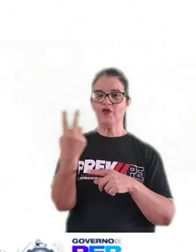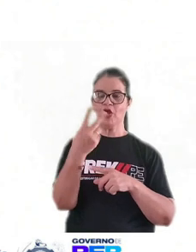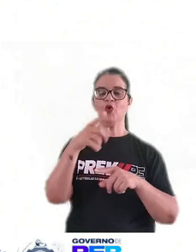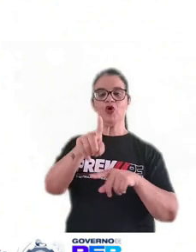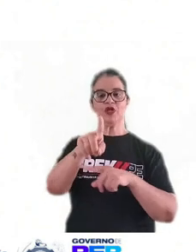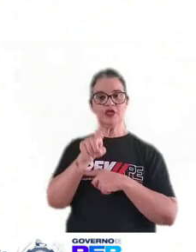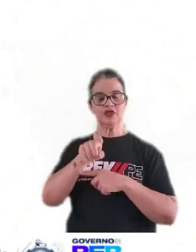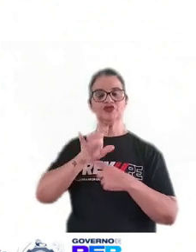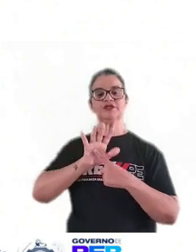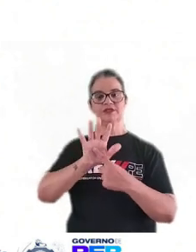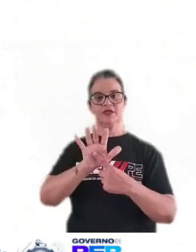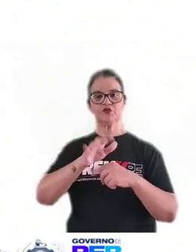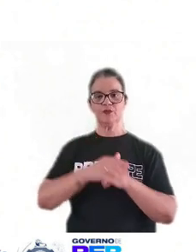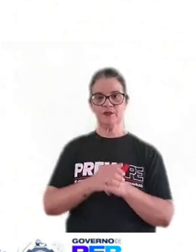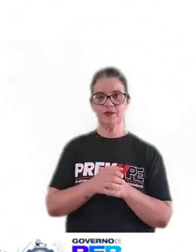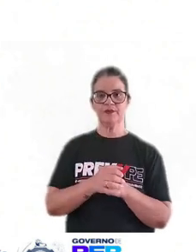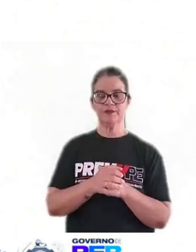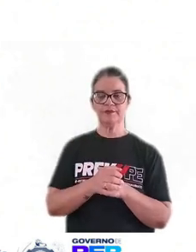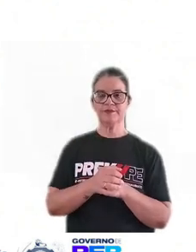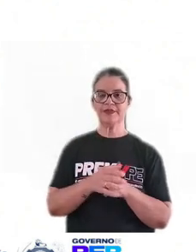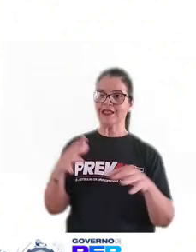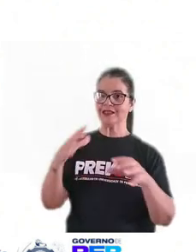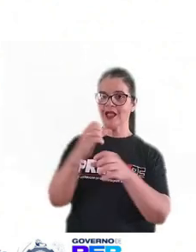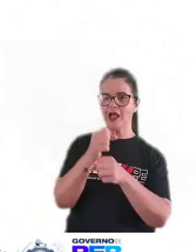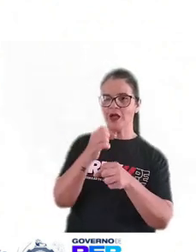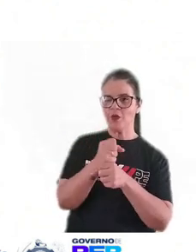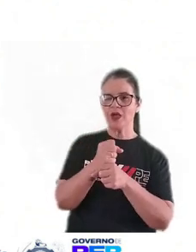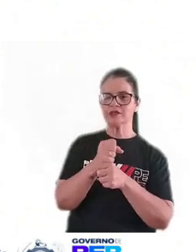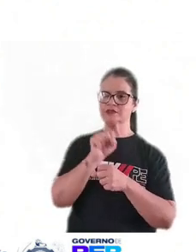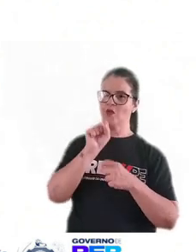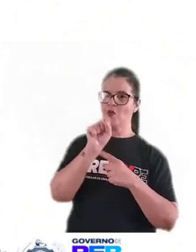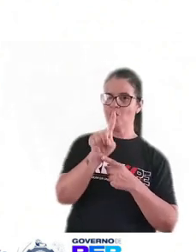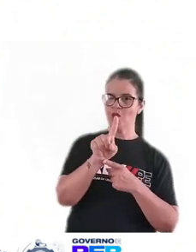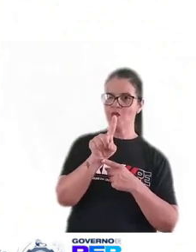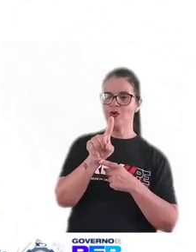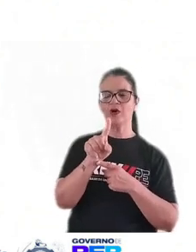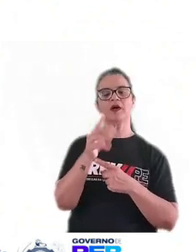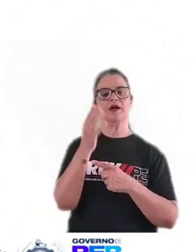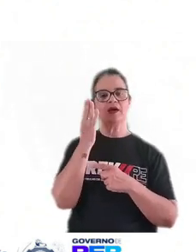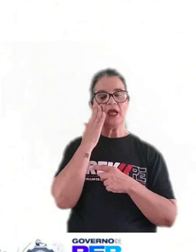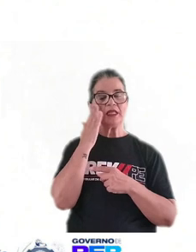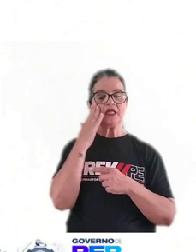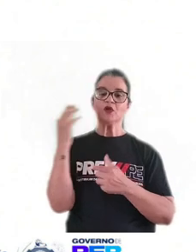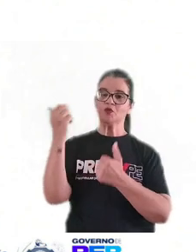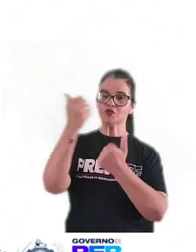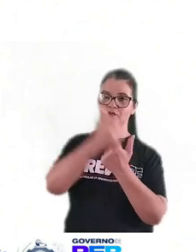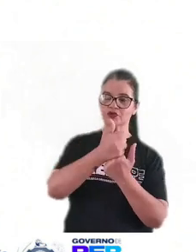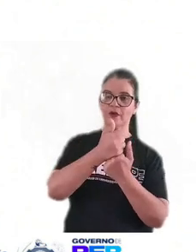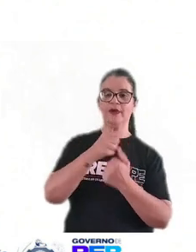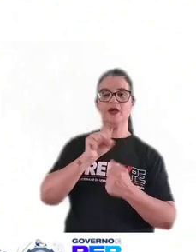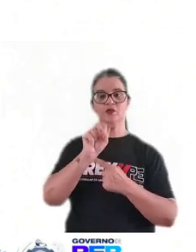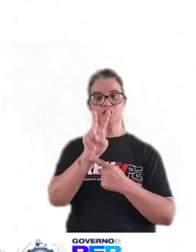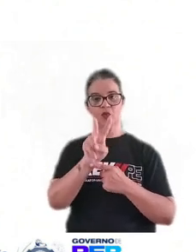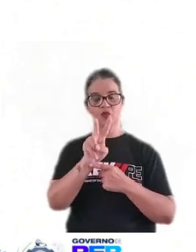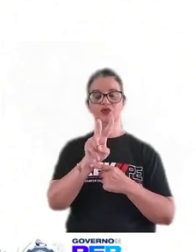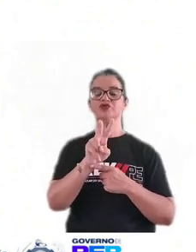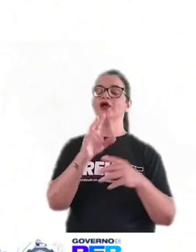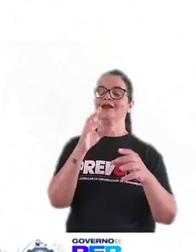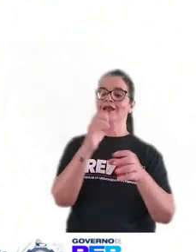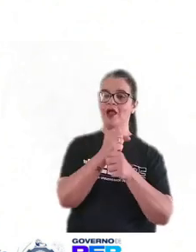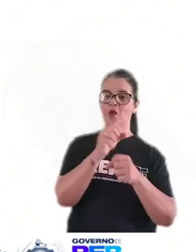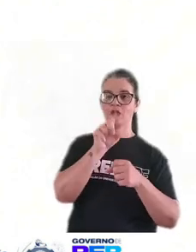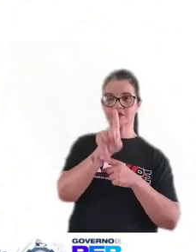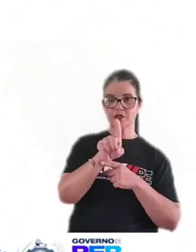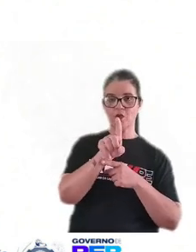o valor que X assumir da equação 1 substituindo a 2